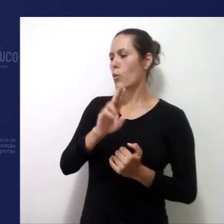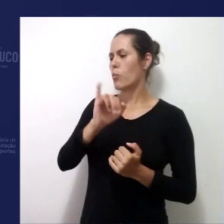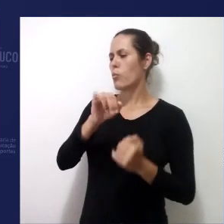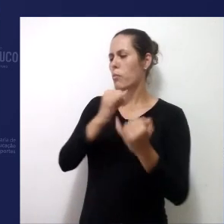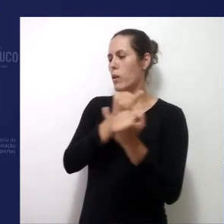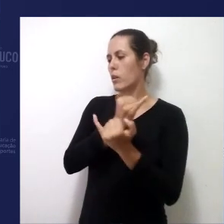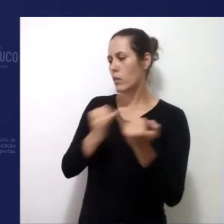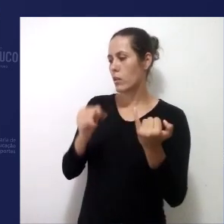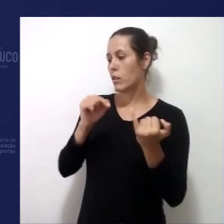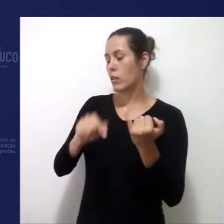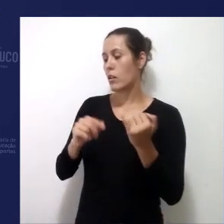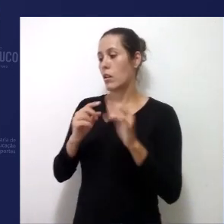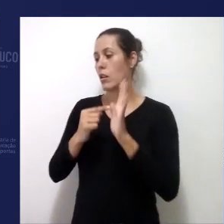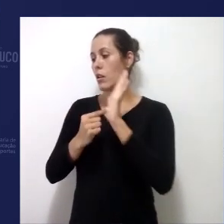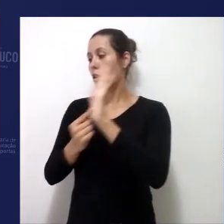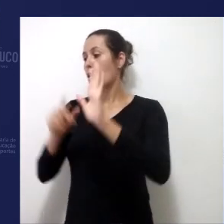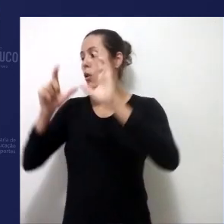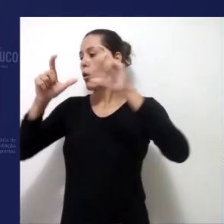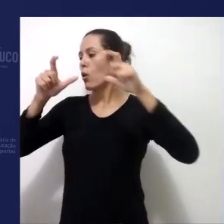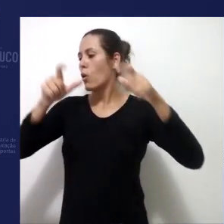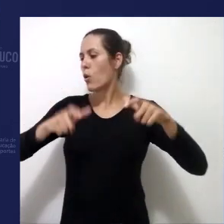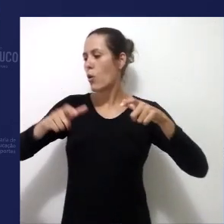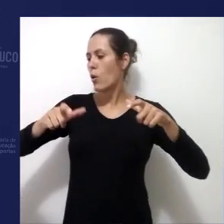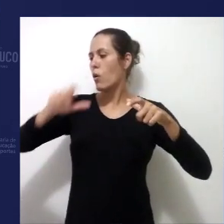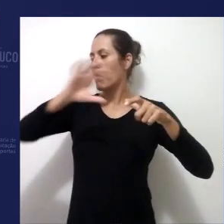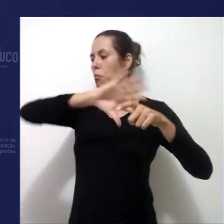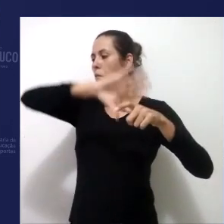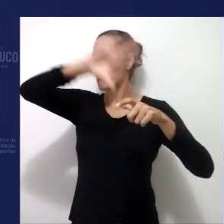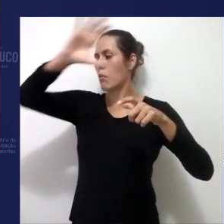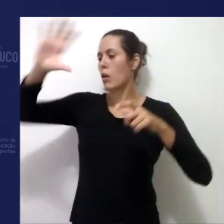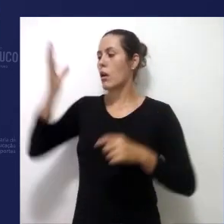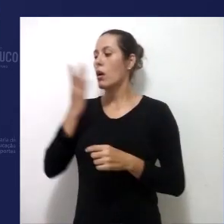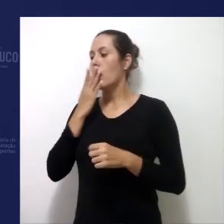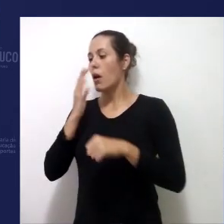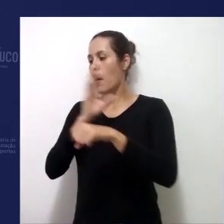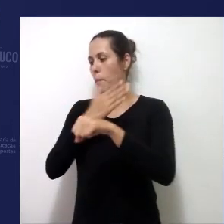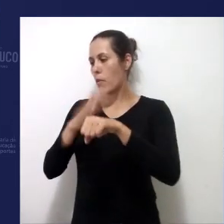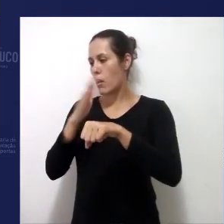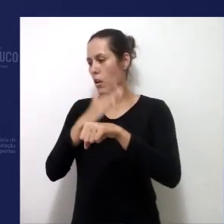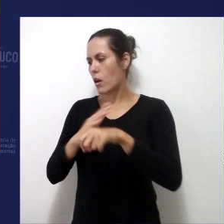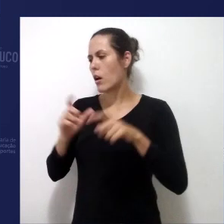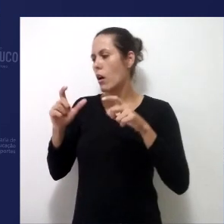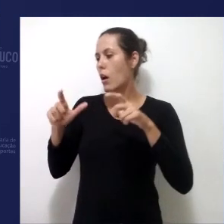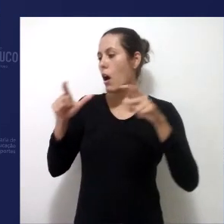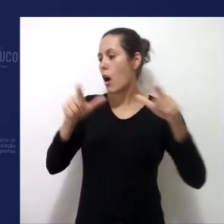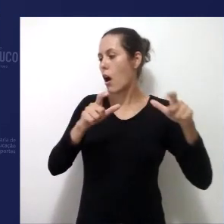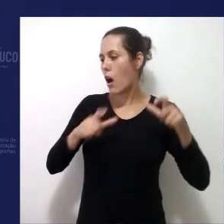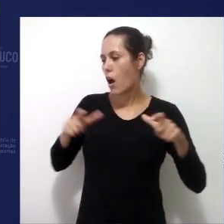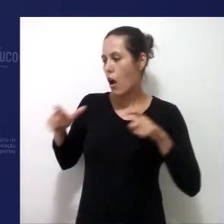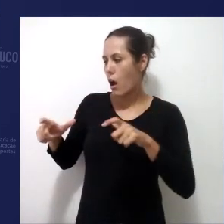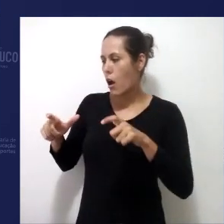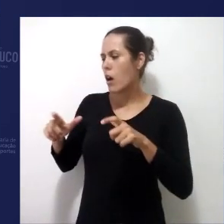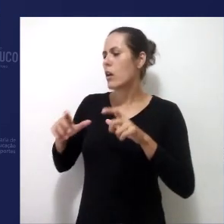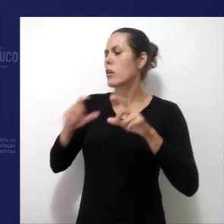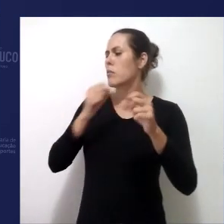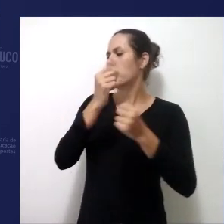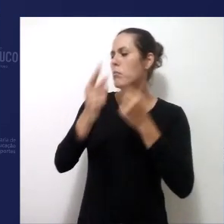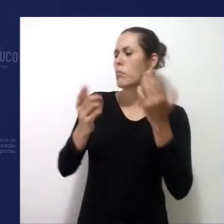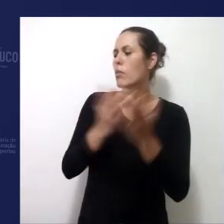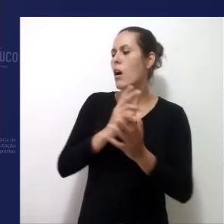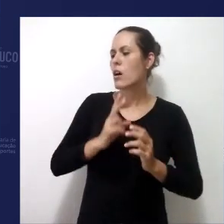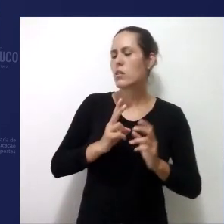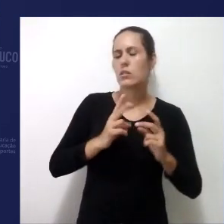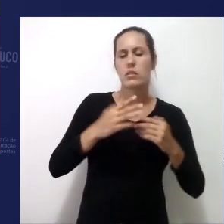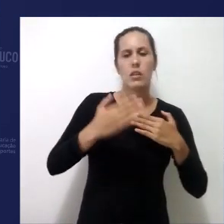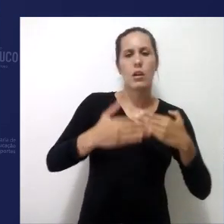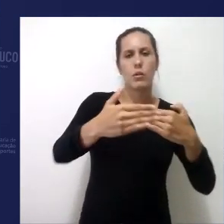por apresentar a cor branca. Ocupam grandes áreas e podem aparecer tanto em sequências